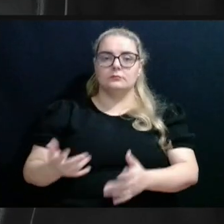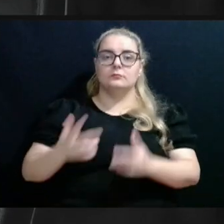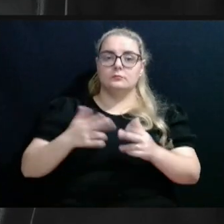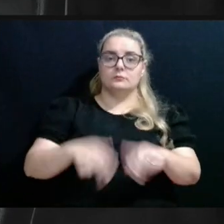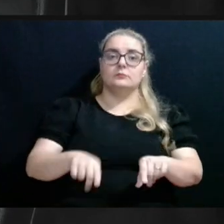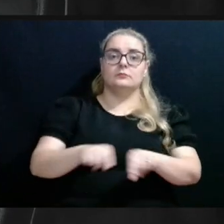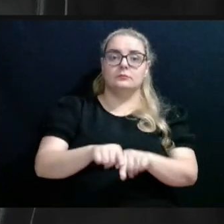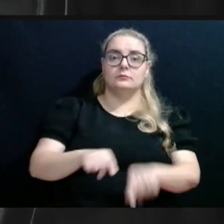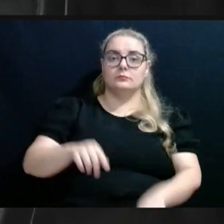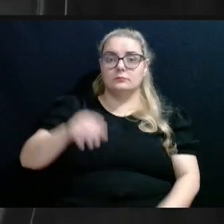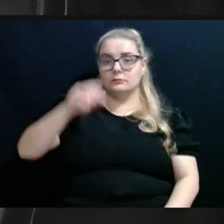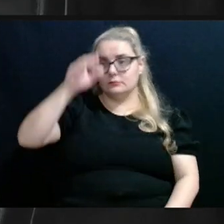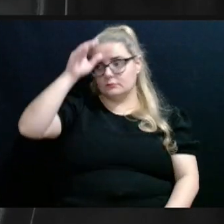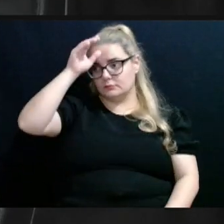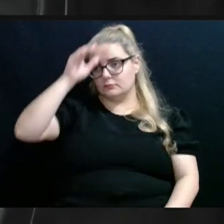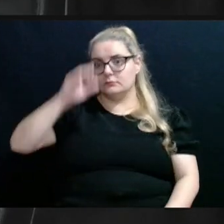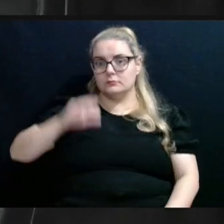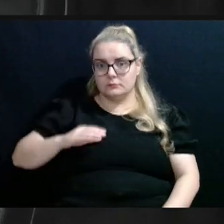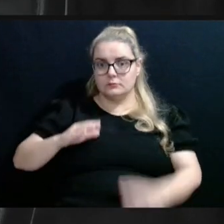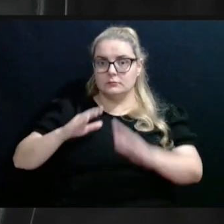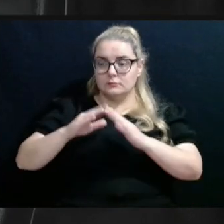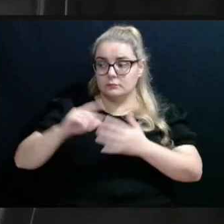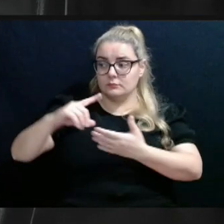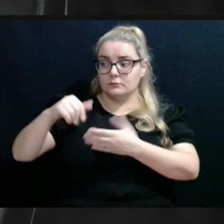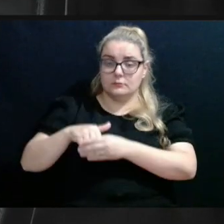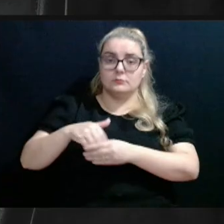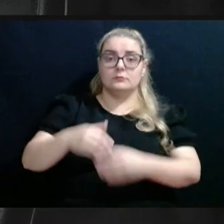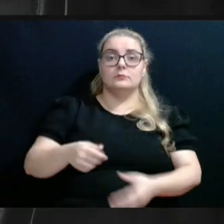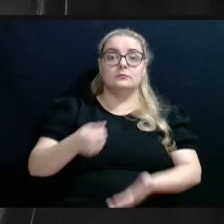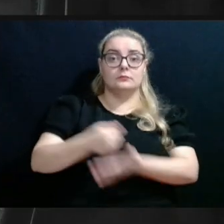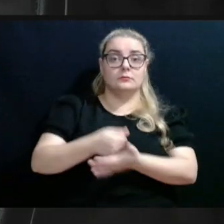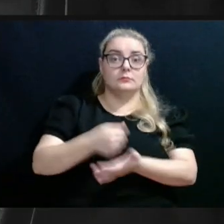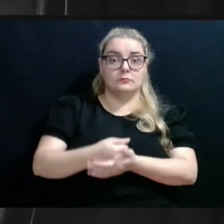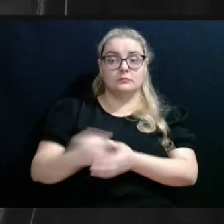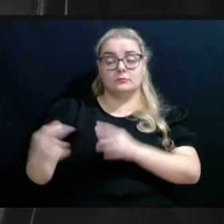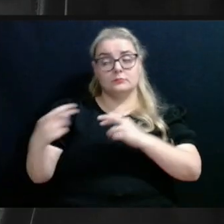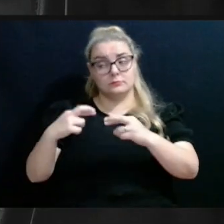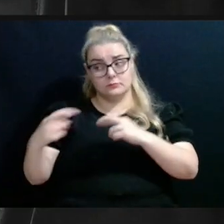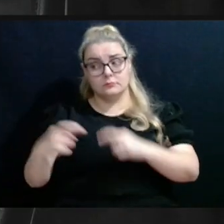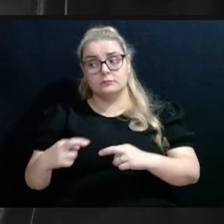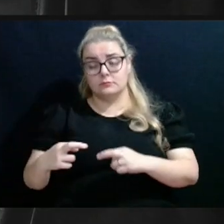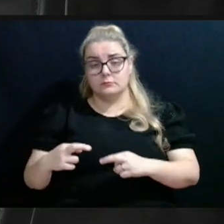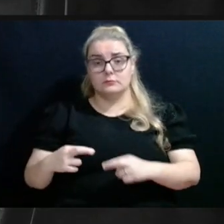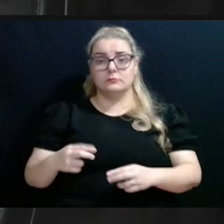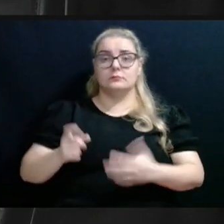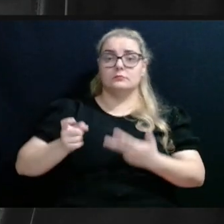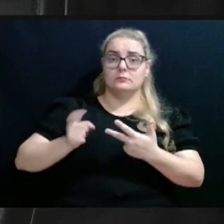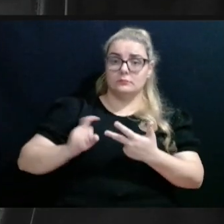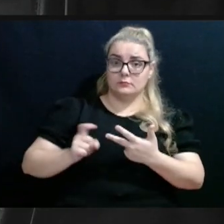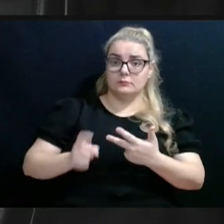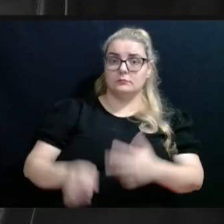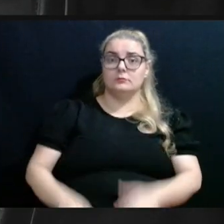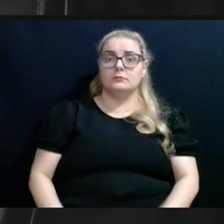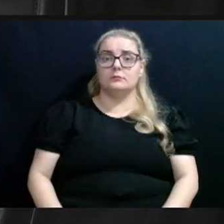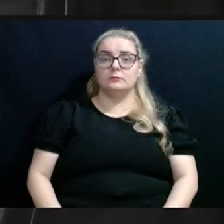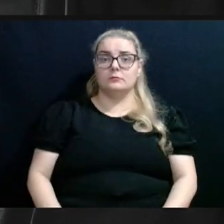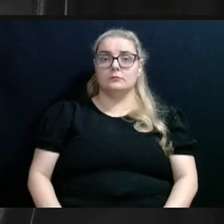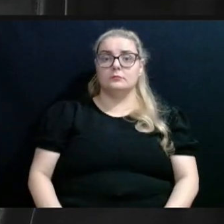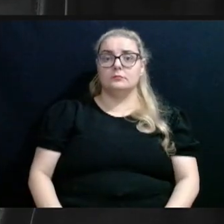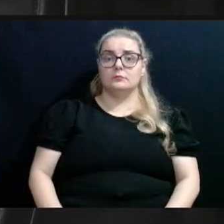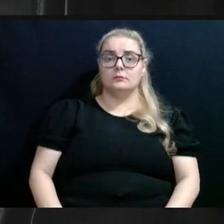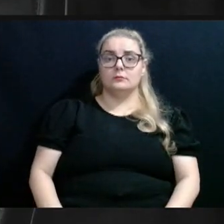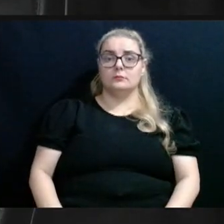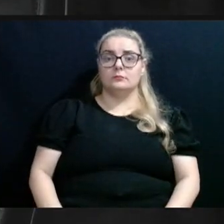eleitor, o morador da cidade de Campinas, cobra também a nossa parte na fiscalização do Executivo e através